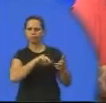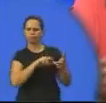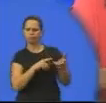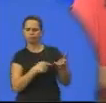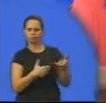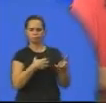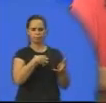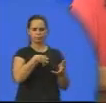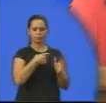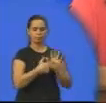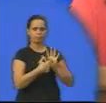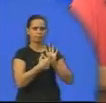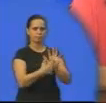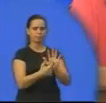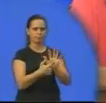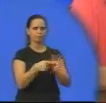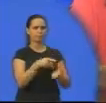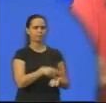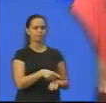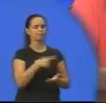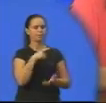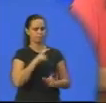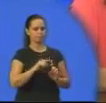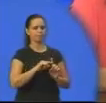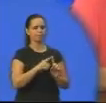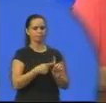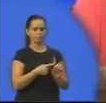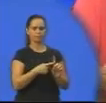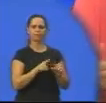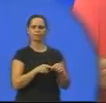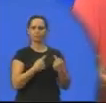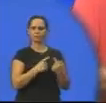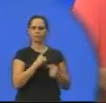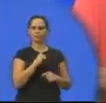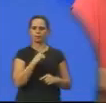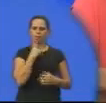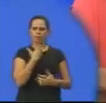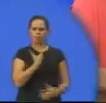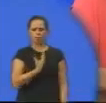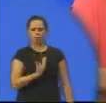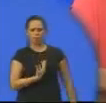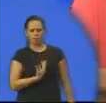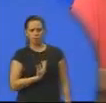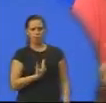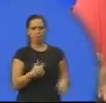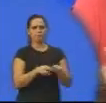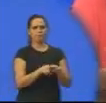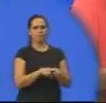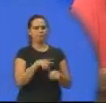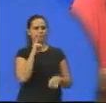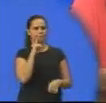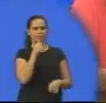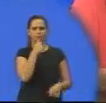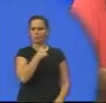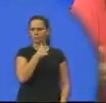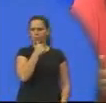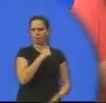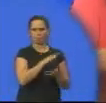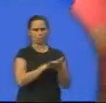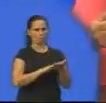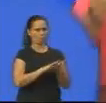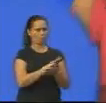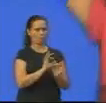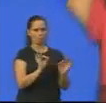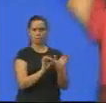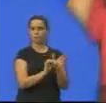que indicam que ela está grávida, não é? Seria o cansaço, a falta da menstruação, que talvez